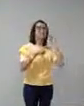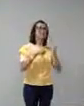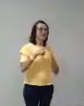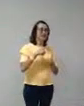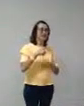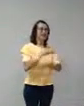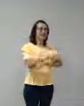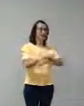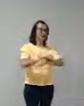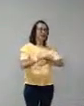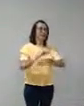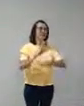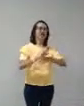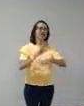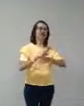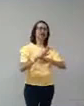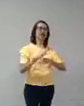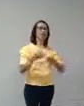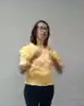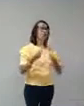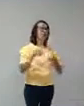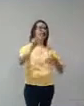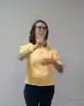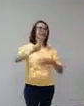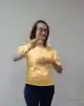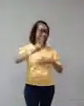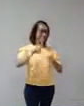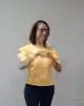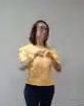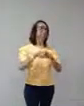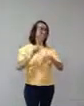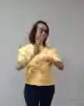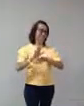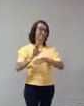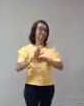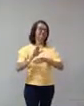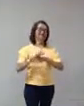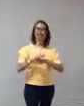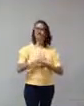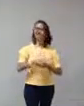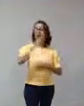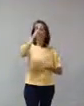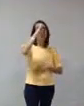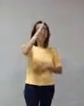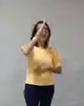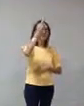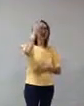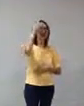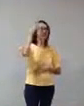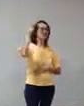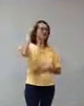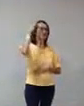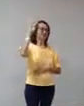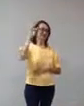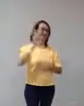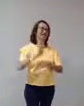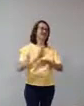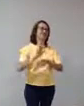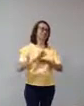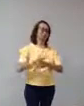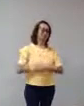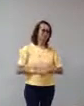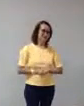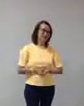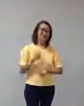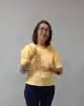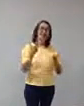da arte, da literatura, e, fundamentalmente, a filosofia. Então, eu queria